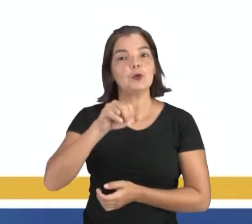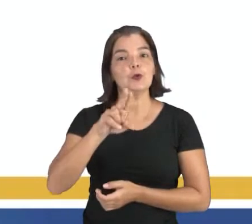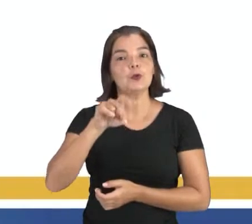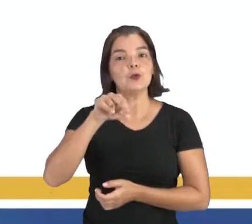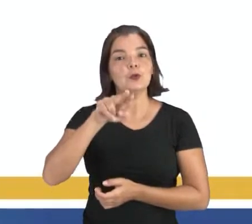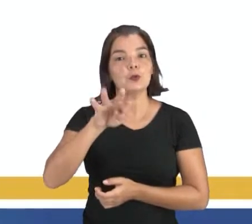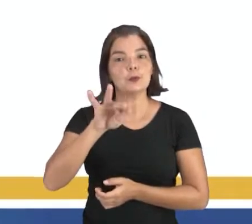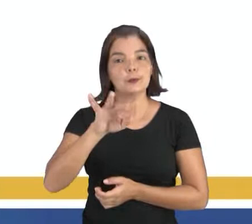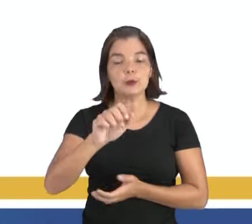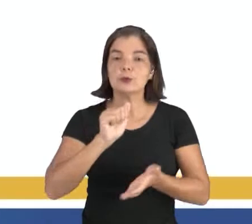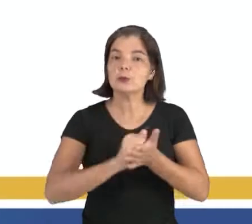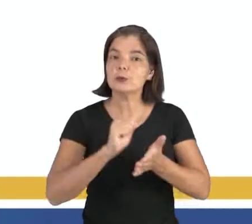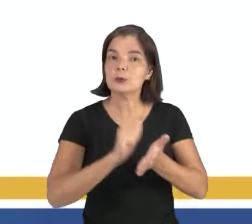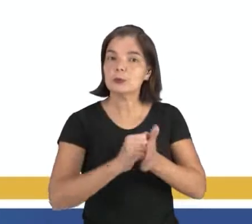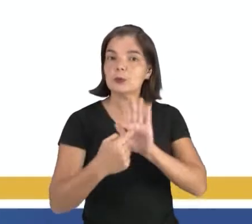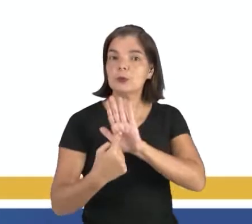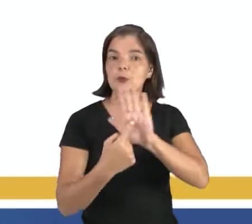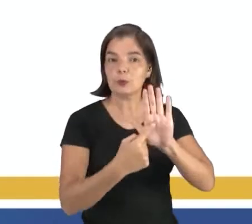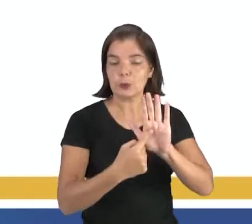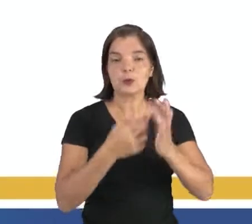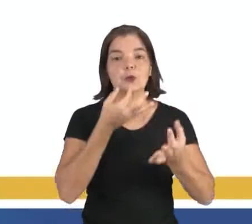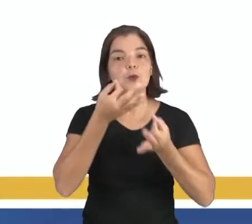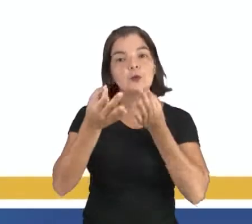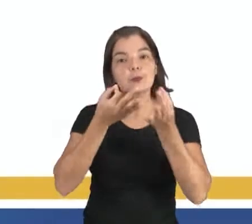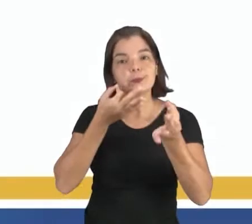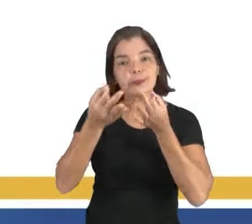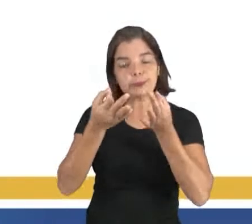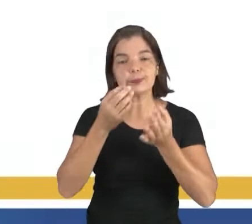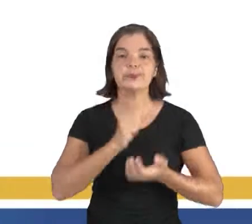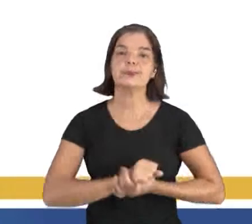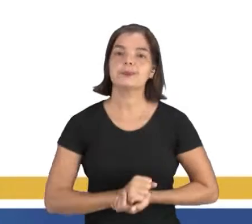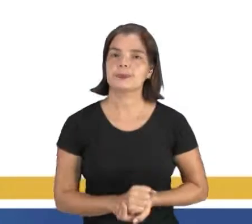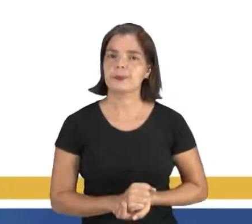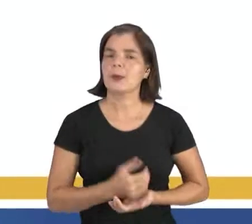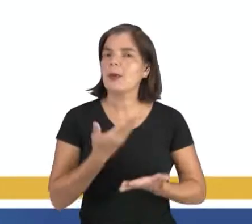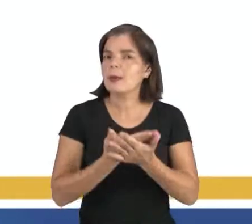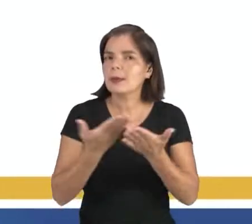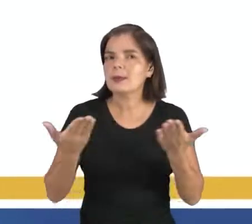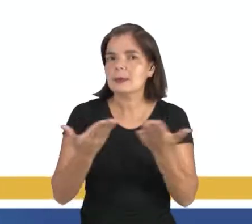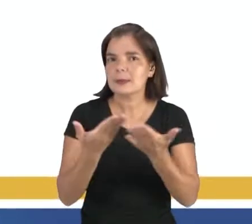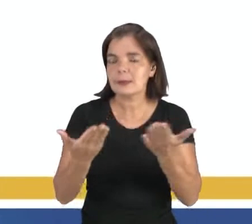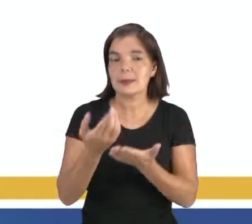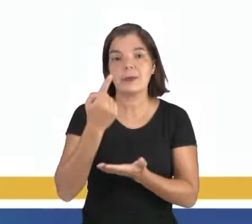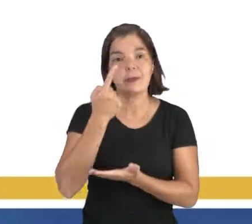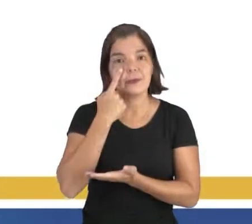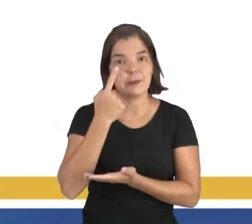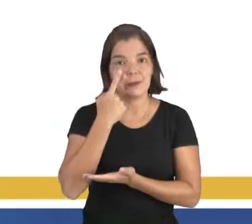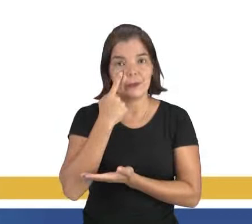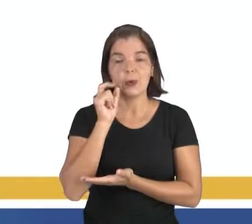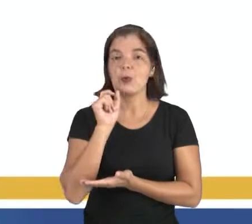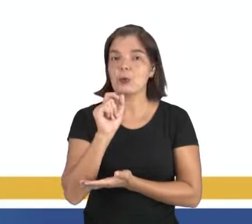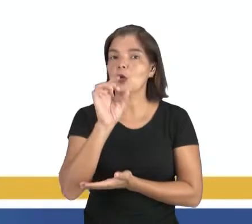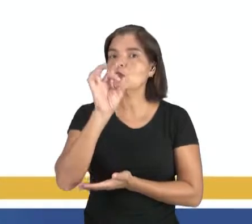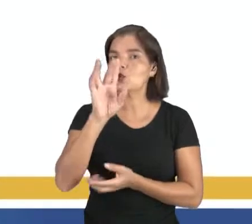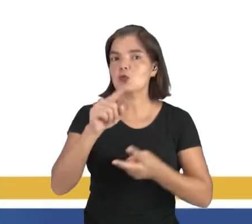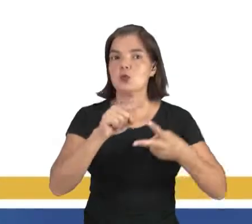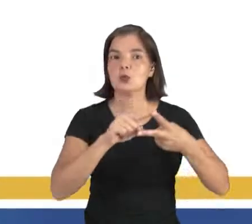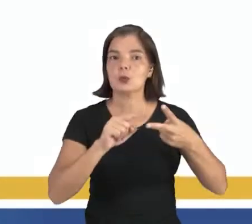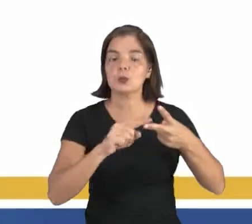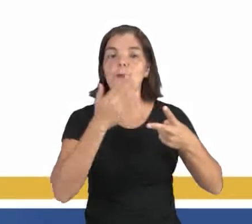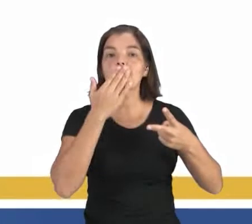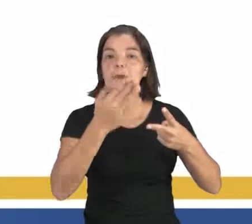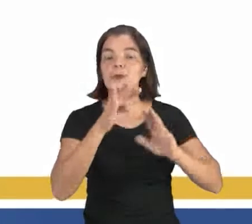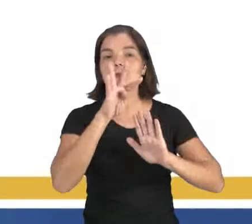injuntivos, descritivos, expositivos e argumentativos. Na aula de hoje, iremos verificar apenas dois